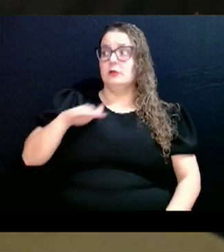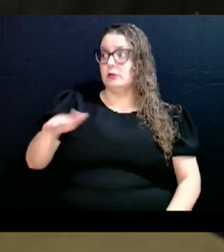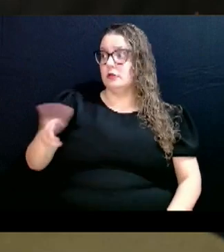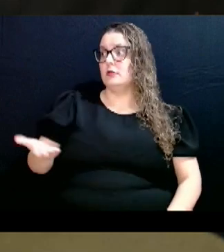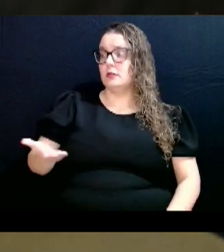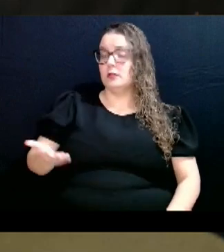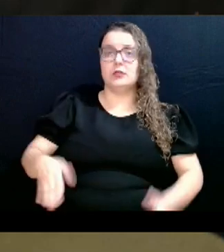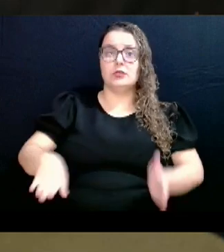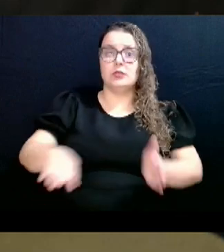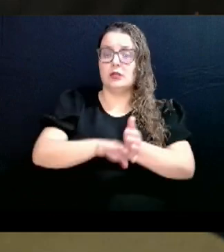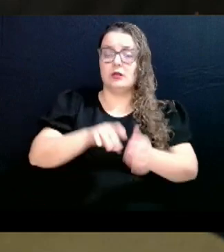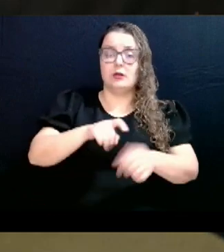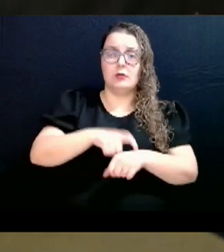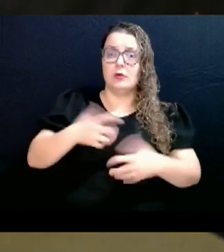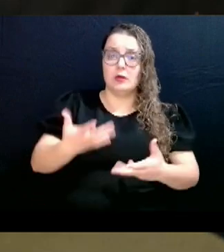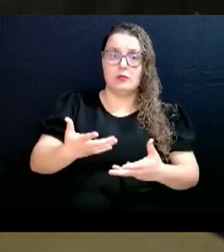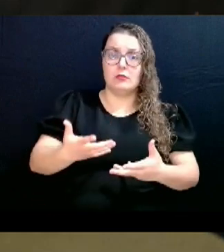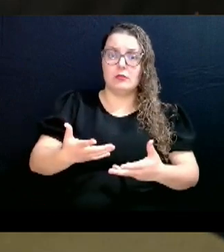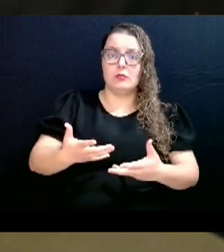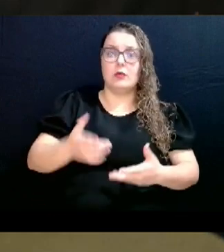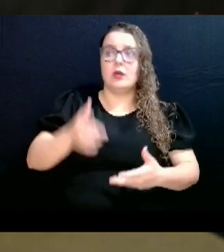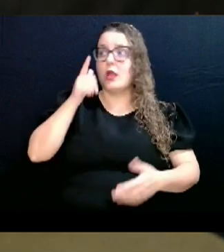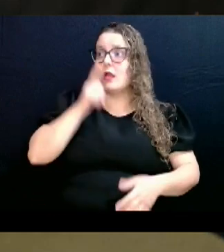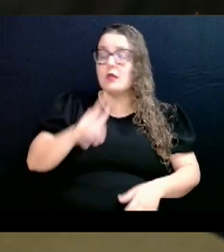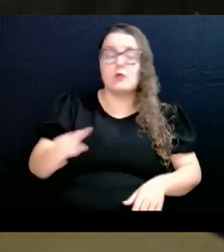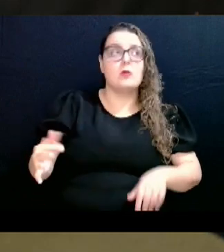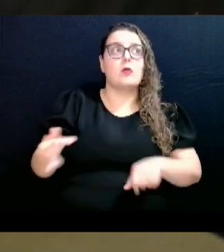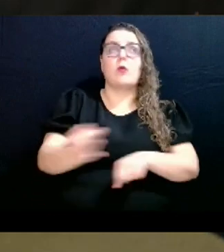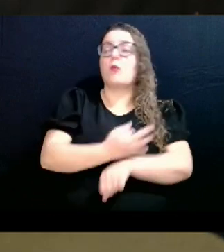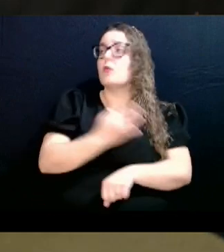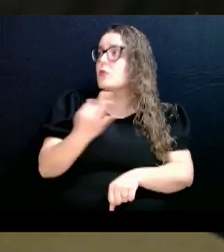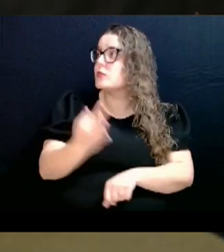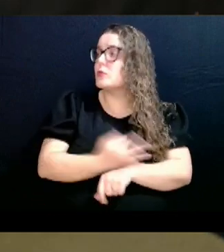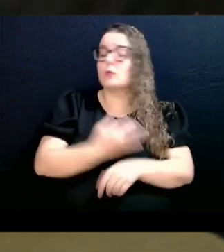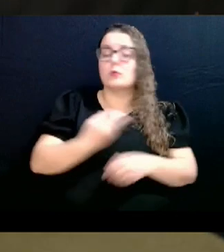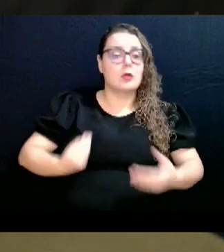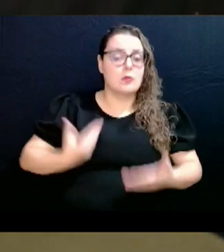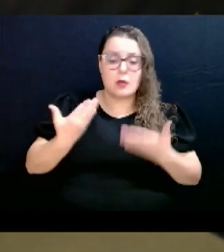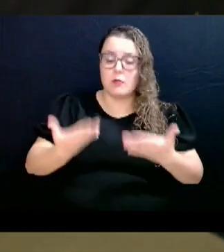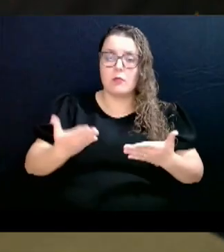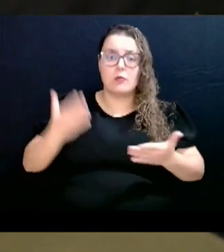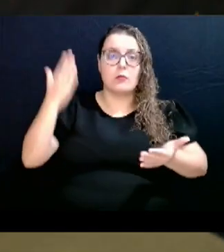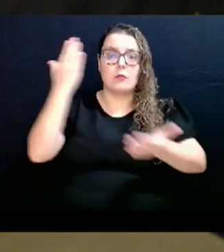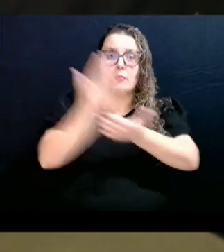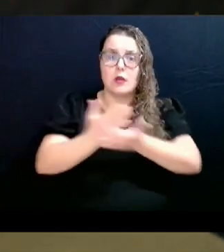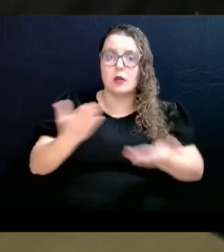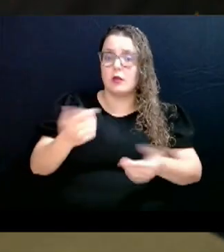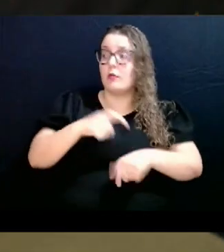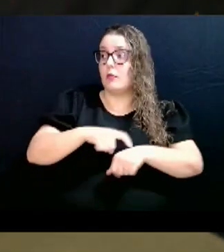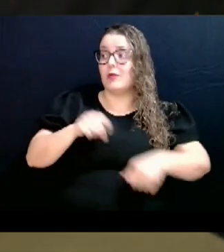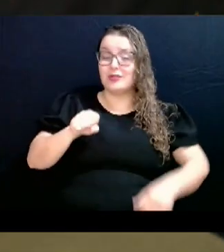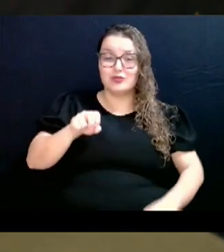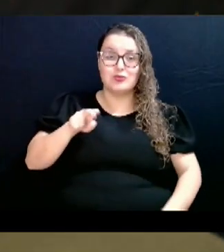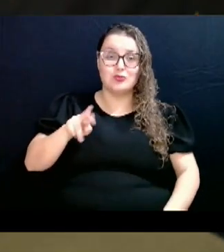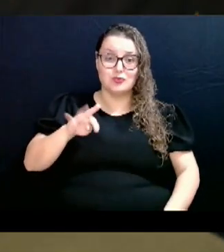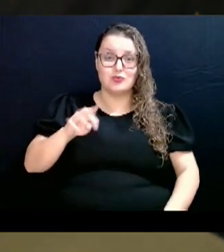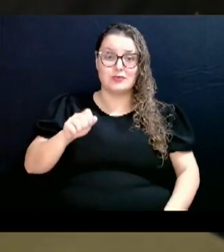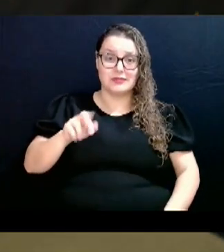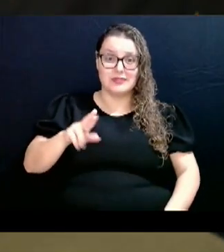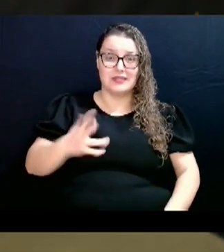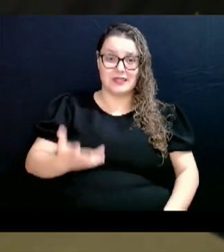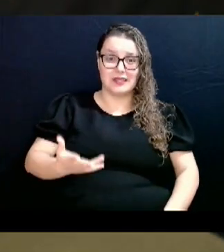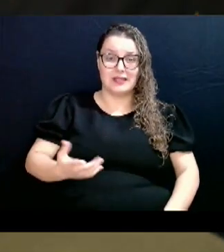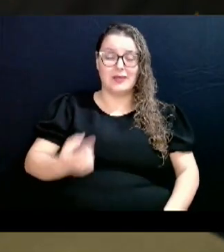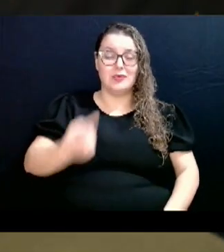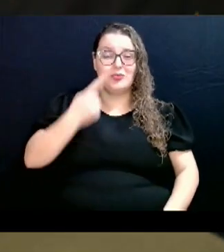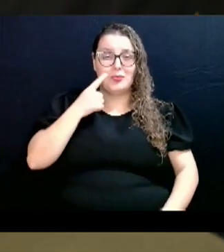de dizer, eu não aguento mais, né? Pare, chegou ao ponto de surtar. Olha como isso é delicado, porque